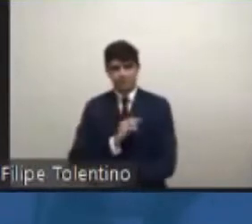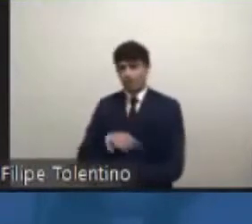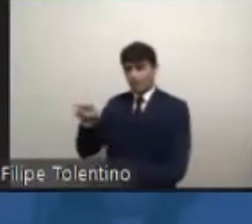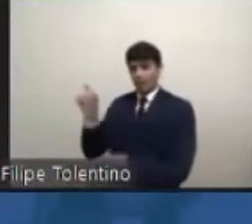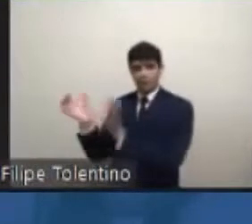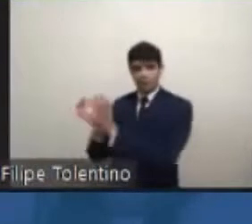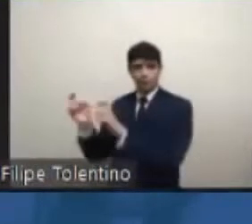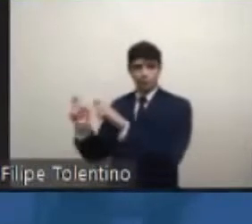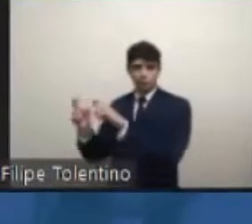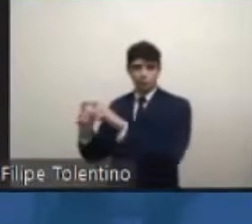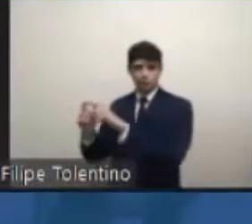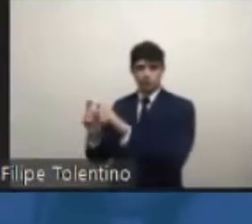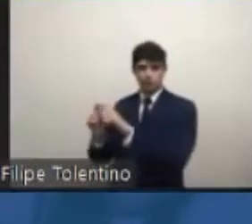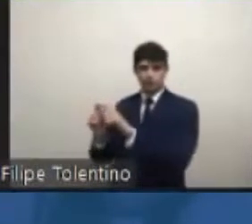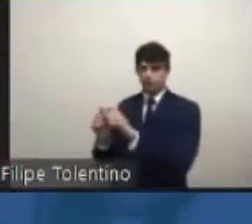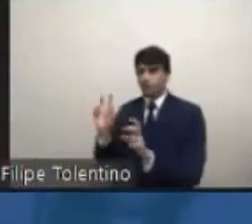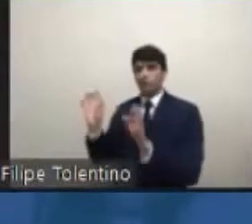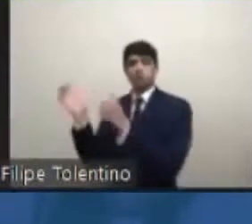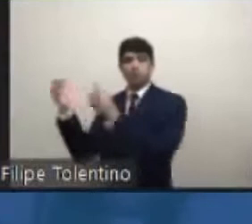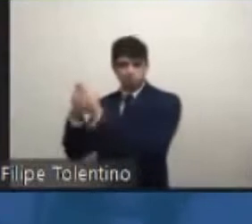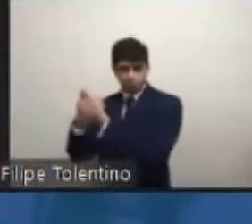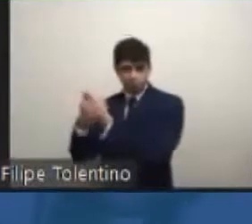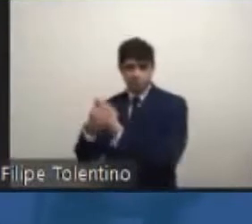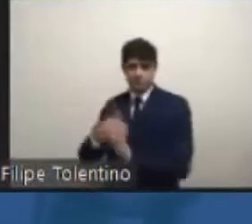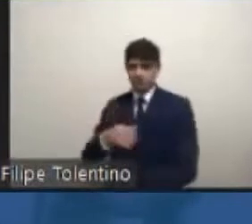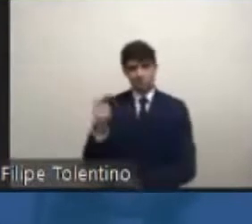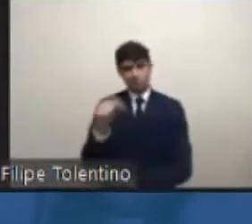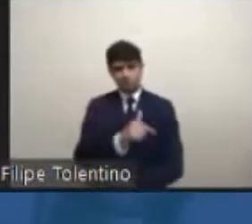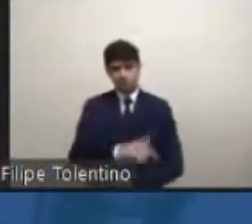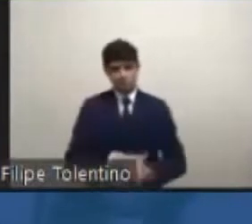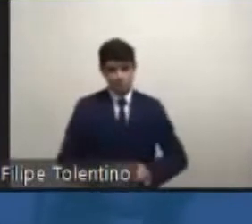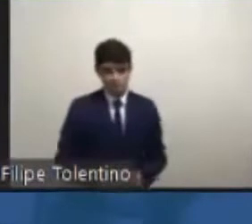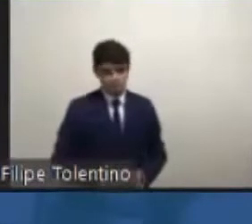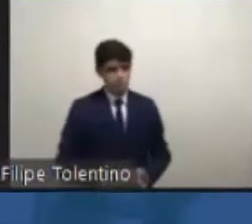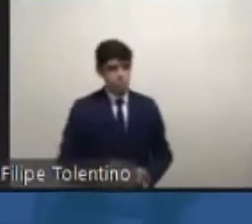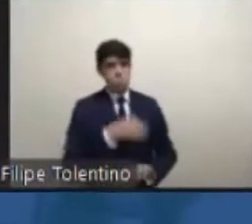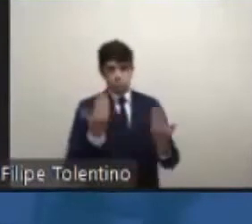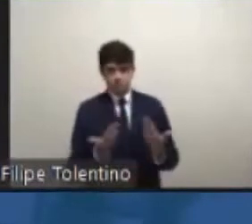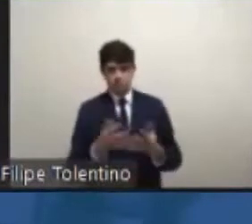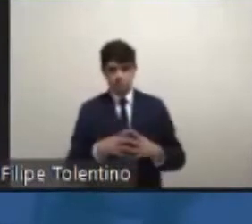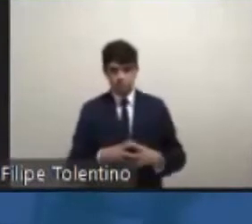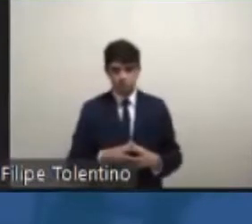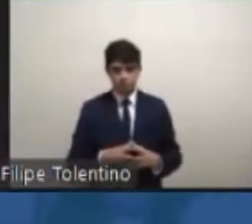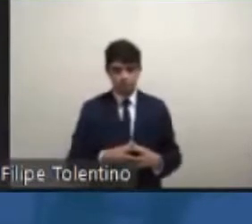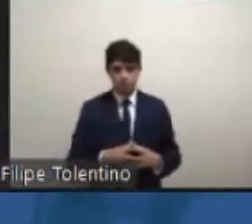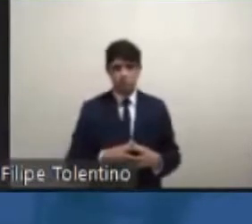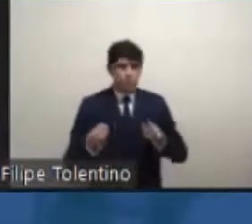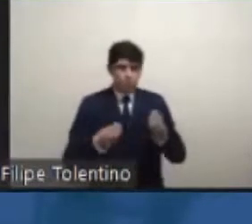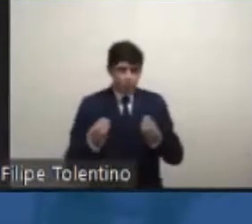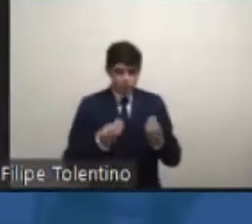alguma judicialização dessa questão. É importante, se esse documento for assinado, o quarto passo, que ele registre, o